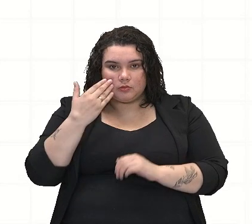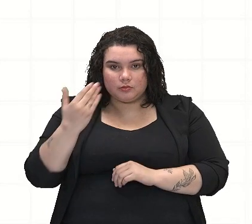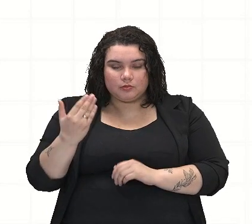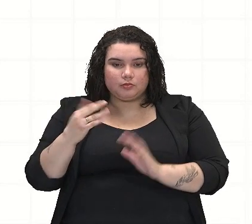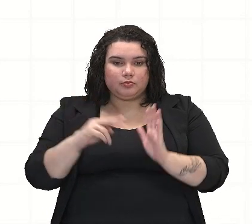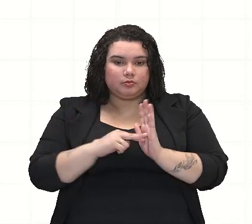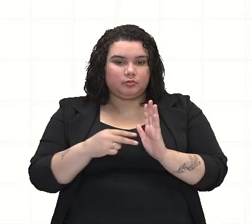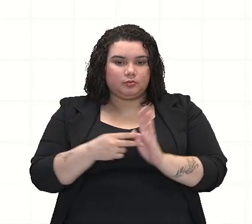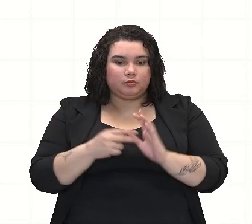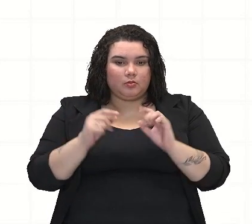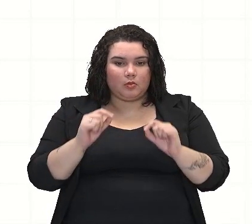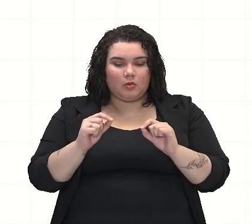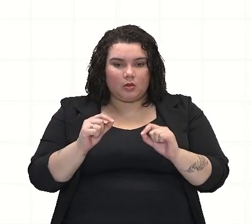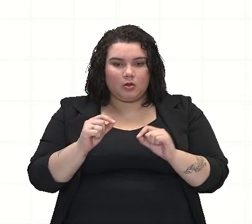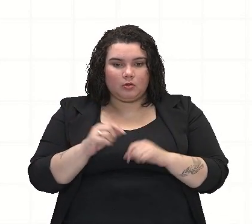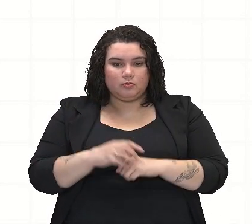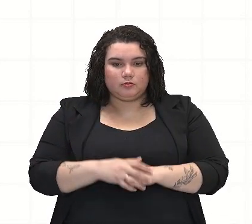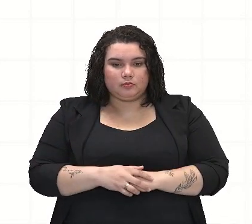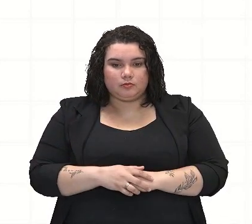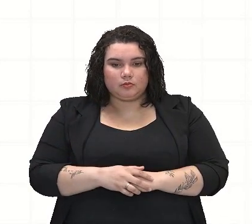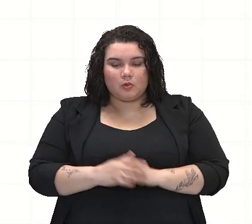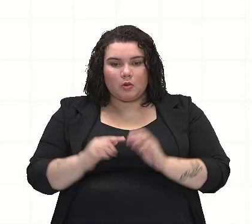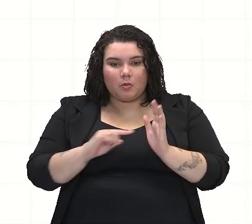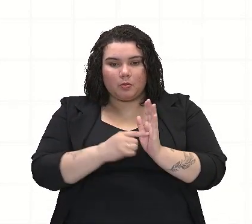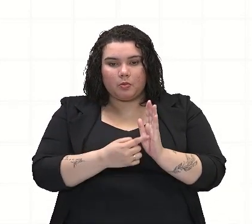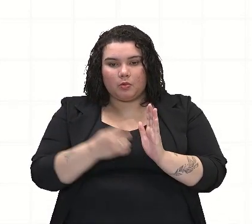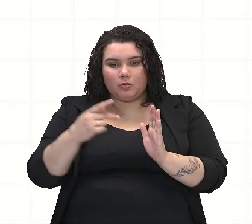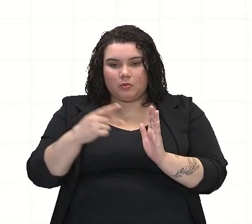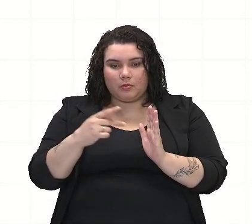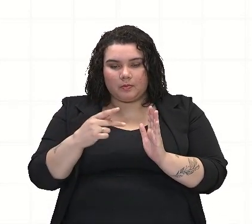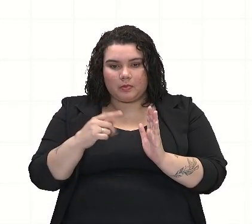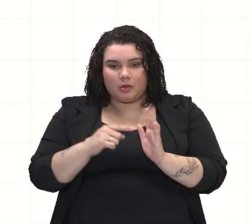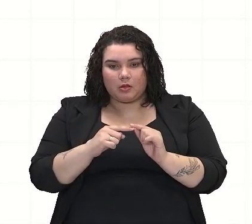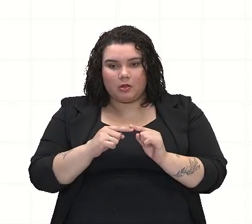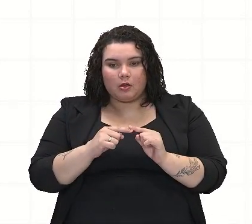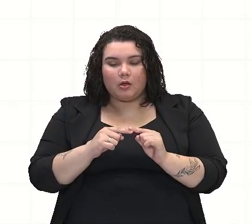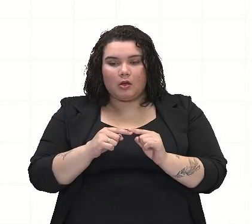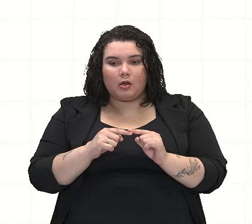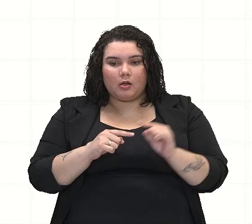significa que a distância desse ponto P até B